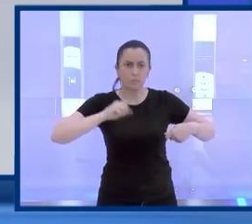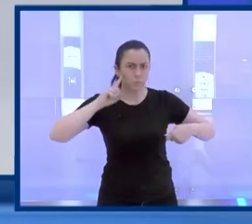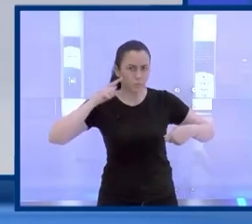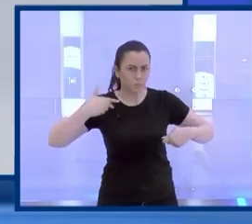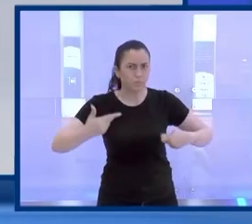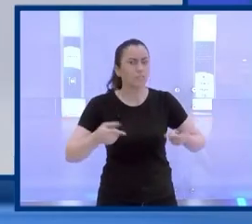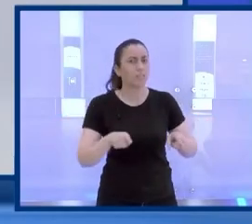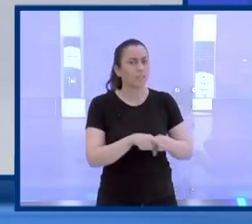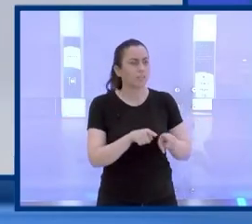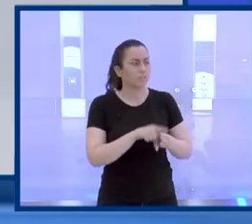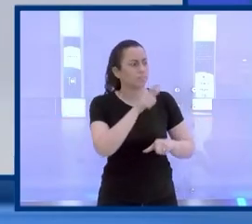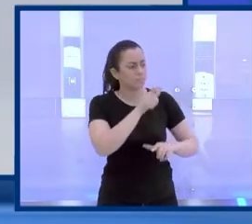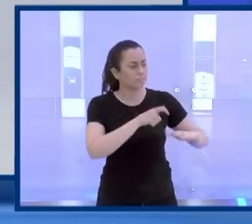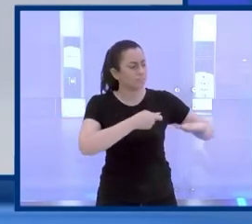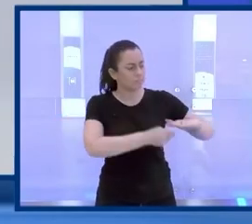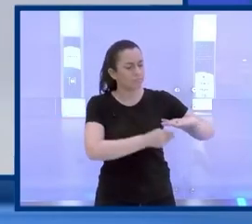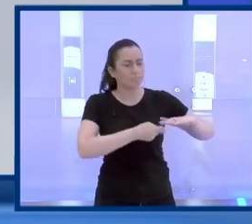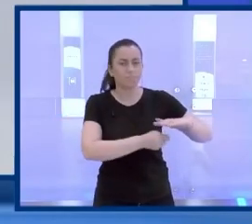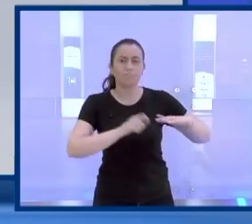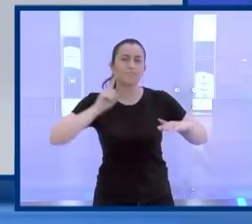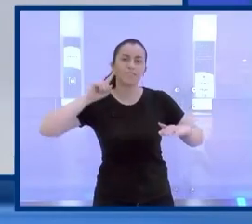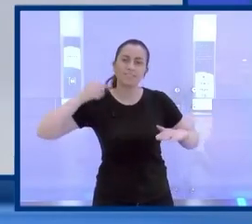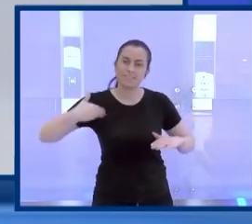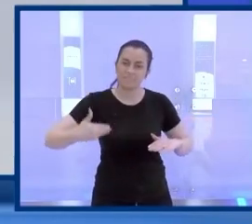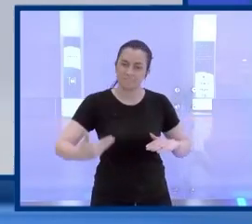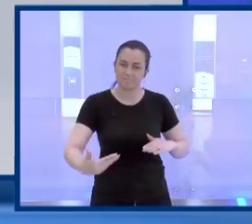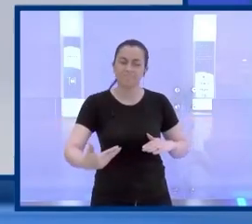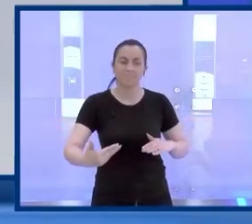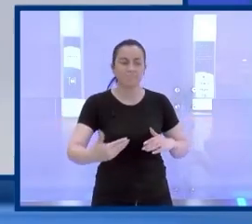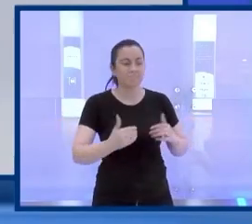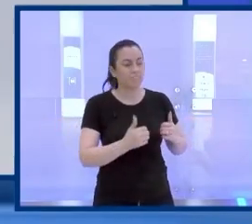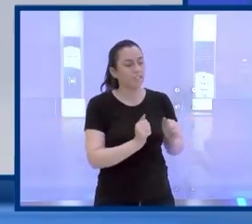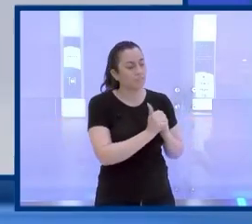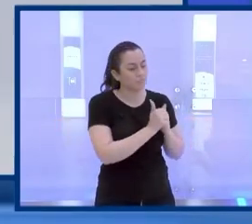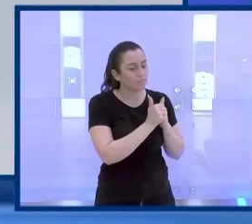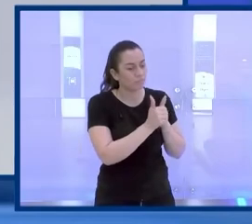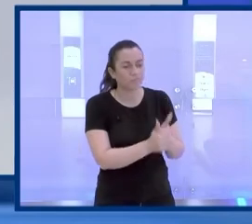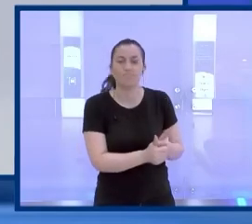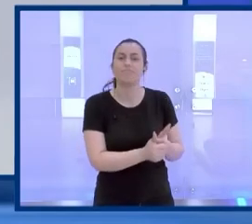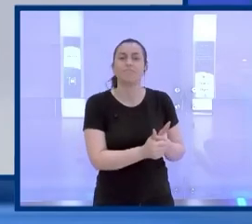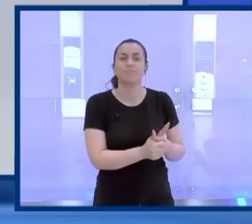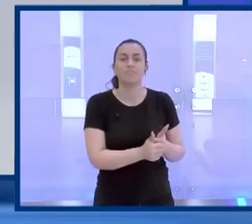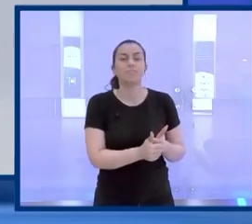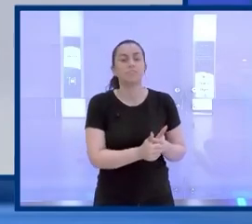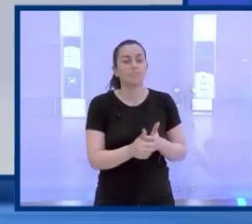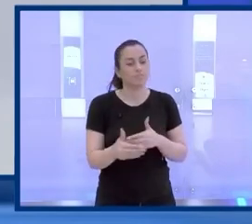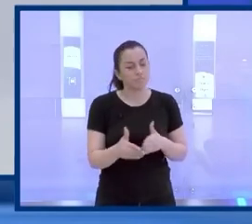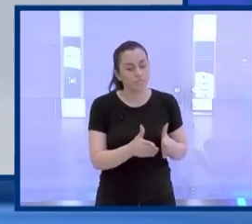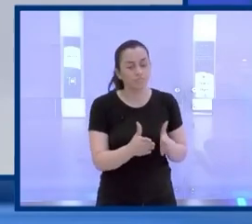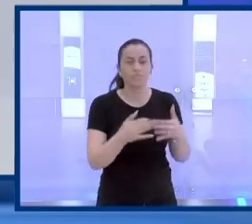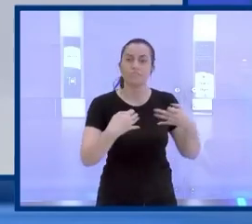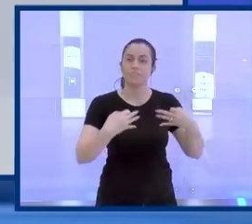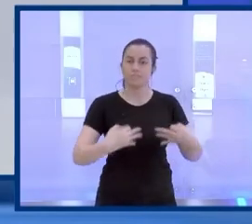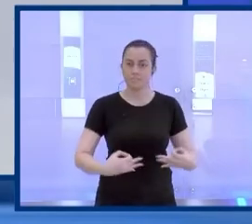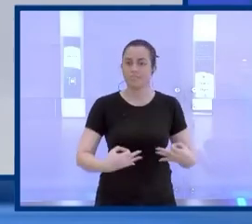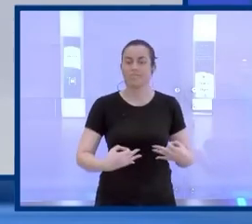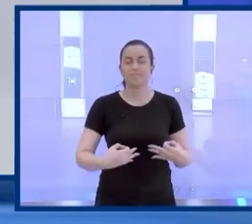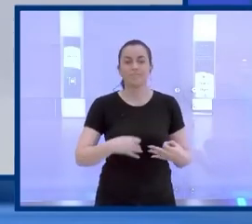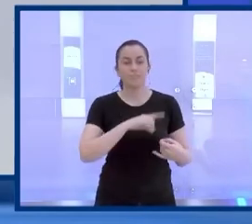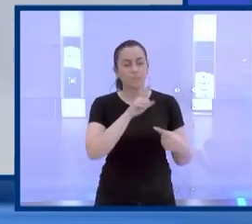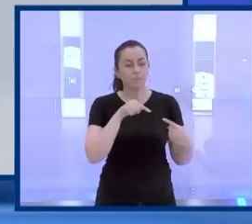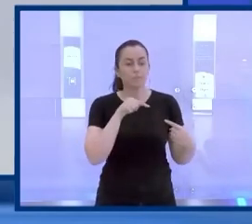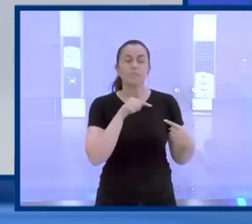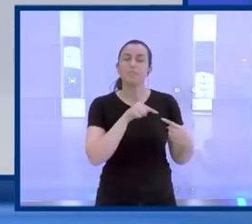investindo cada vez mais. E seguiremos nesse rumo certo, com o mesmo objetivo